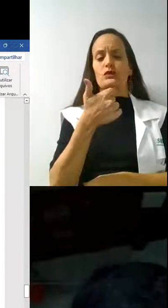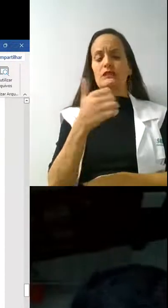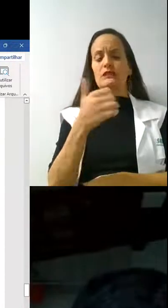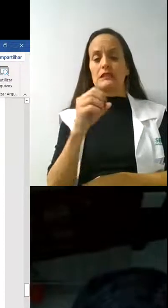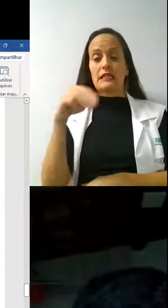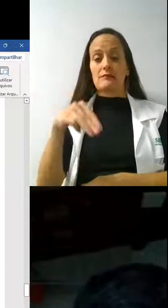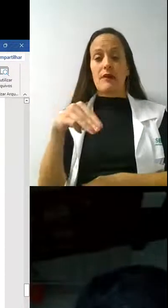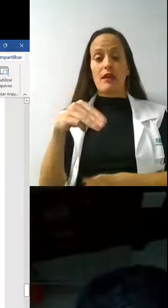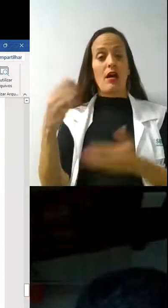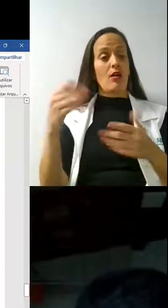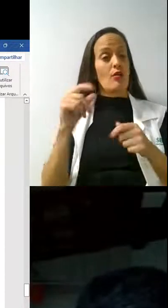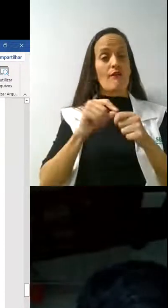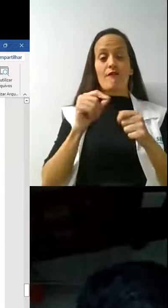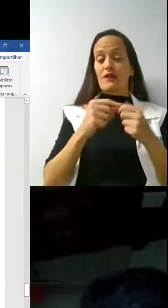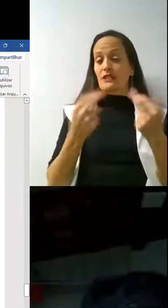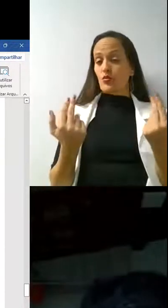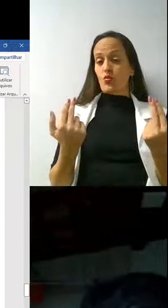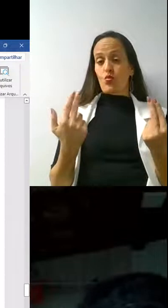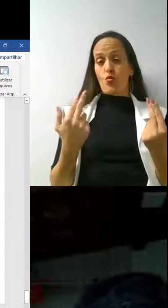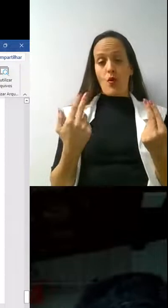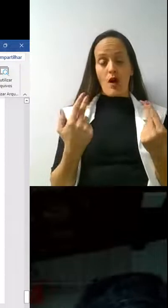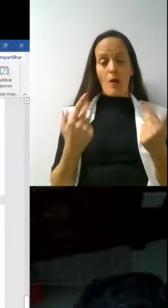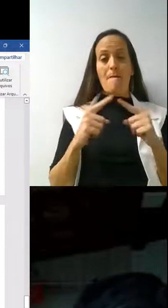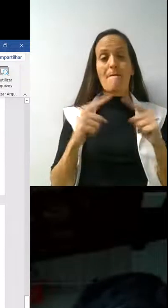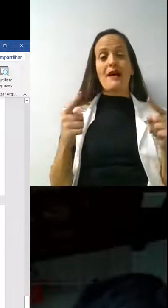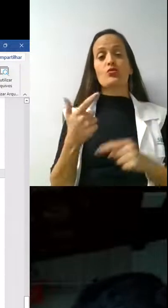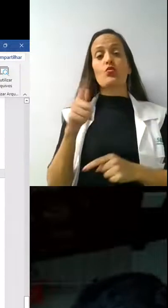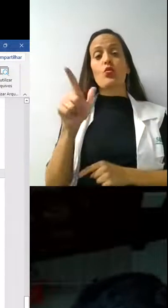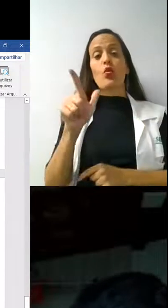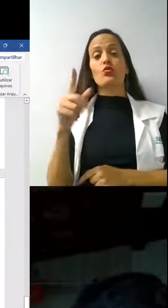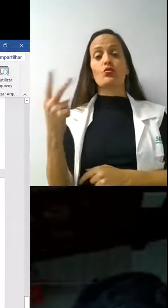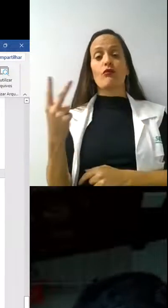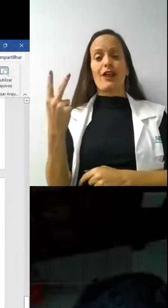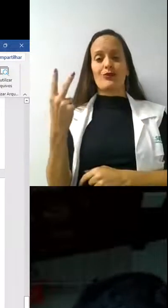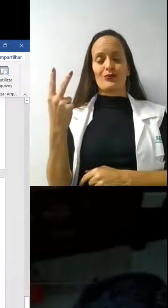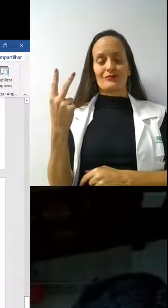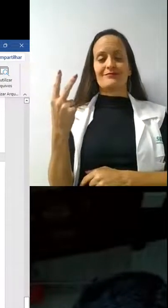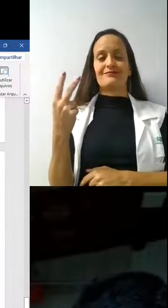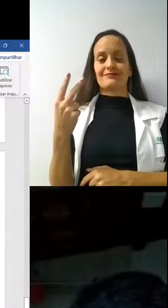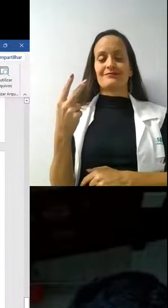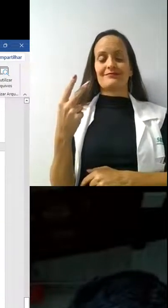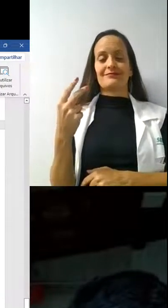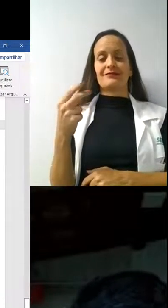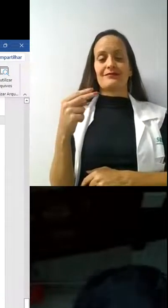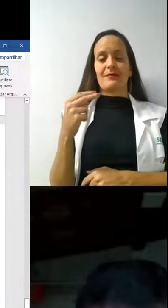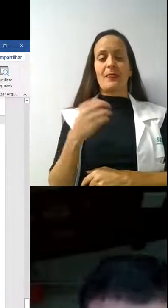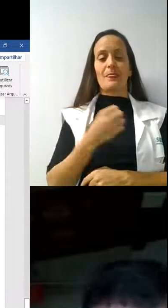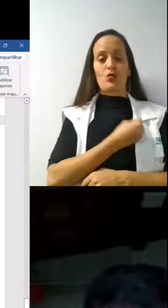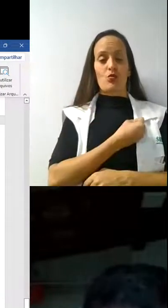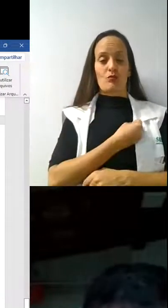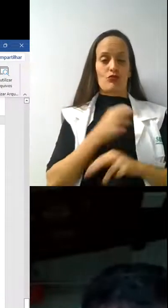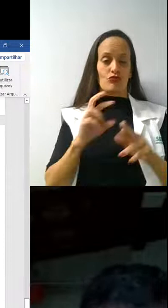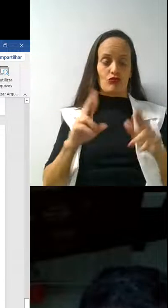fiz aqui, ó, anteriormente, só que agora com outro valor. 210 o quê? Metros.